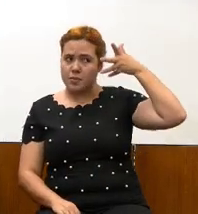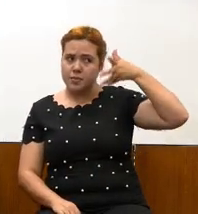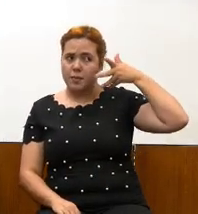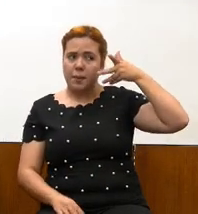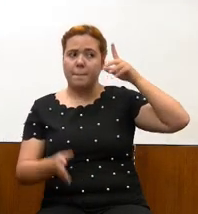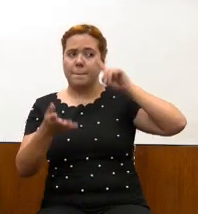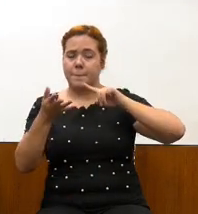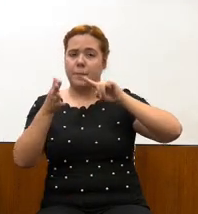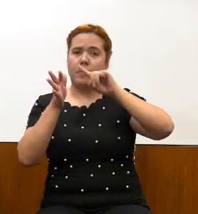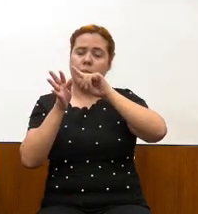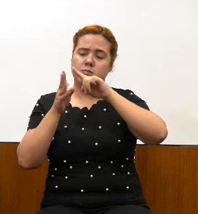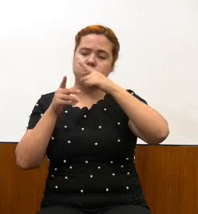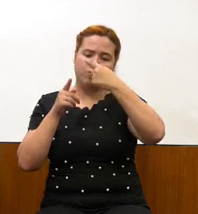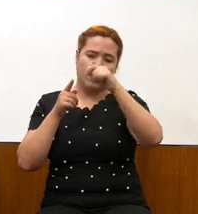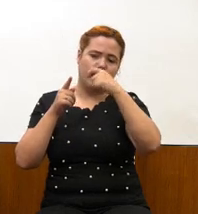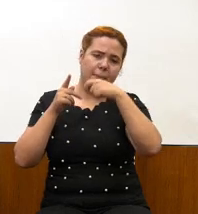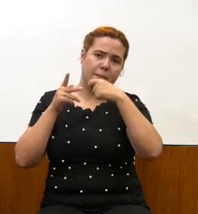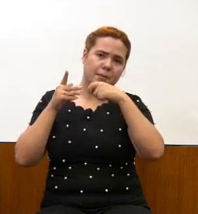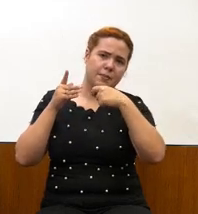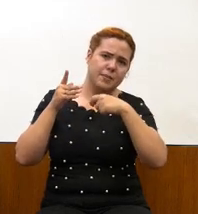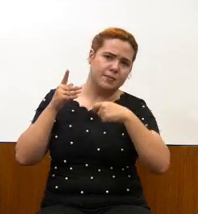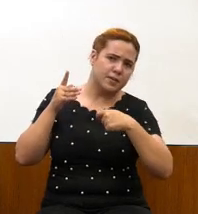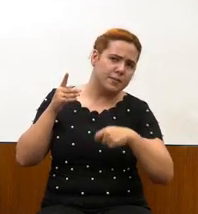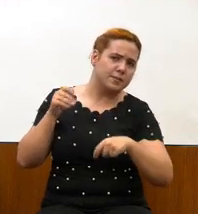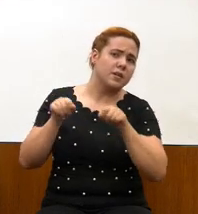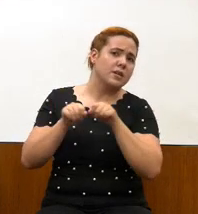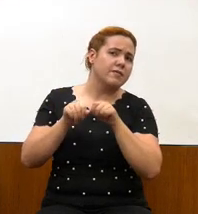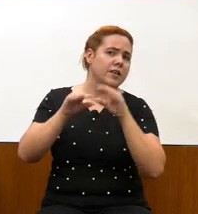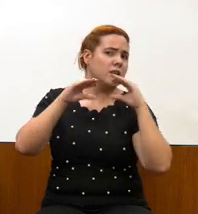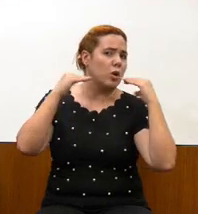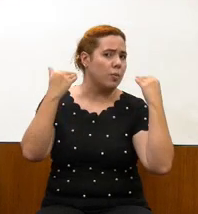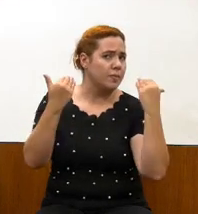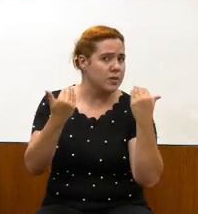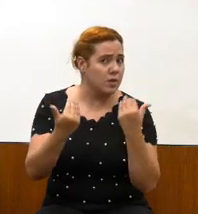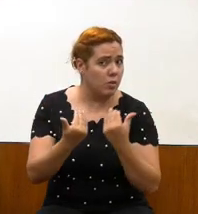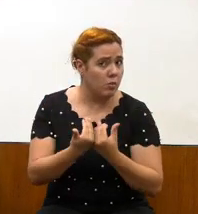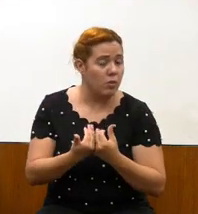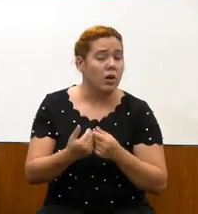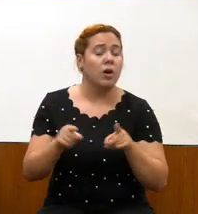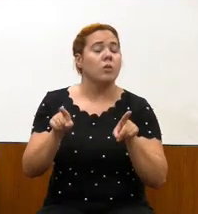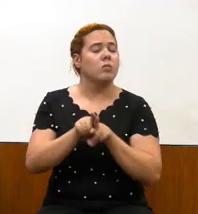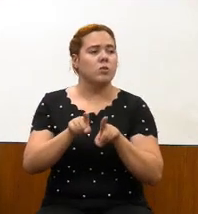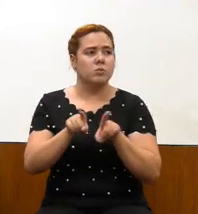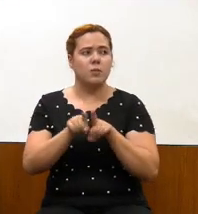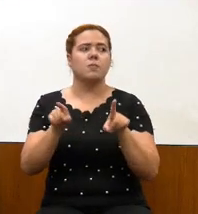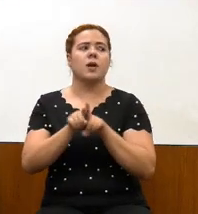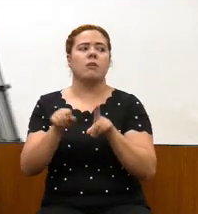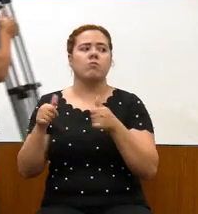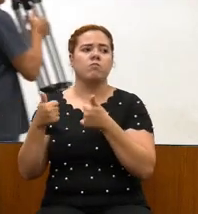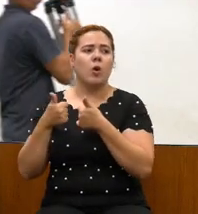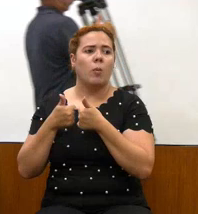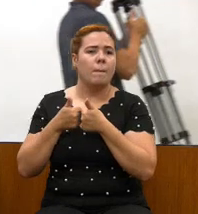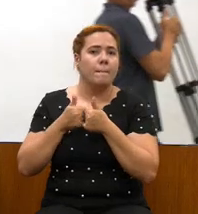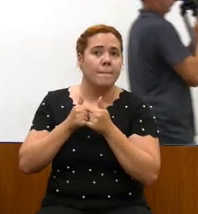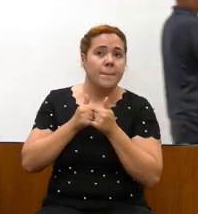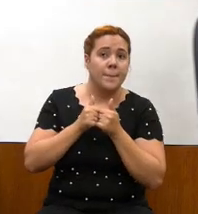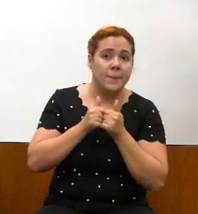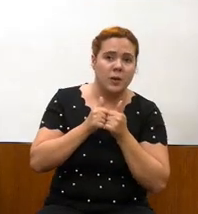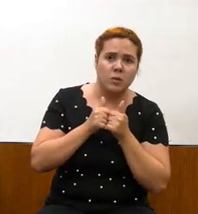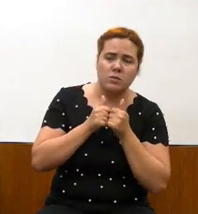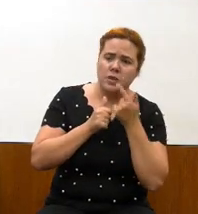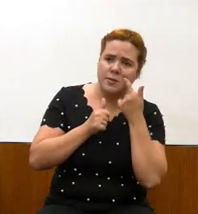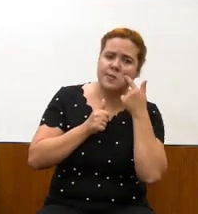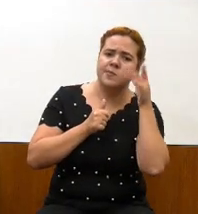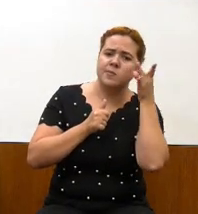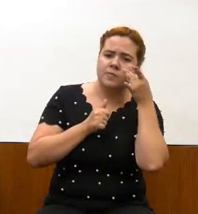os pontos que foram tratados durante essa comissão, e eu particularmente acompanhei essa comissão enquanto coordenador de um programa